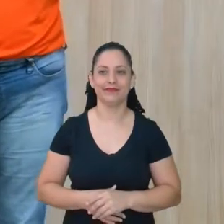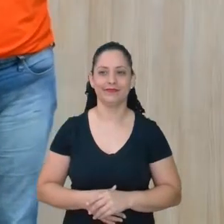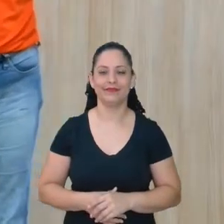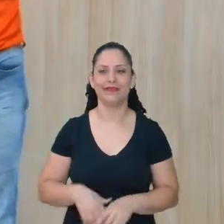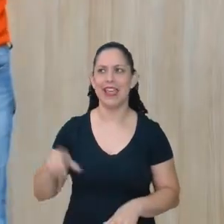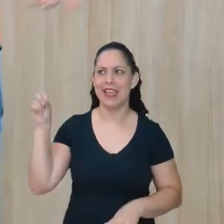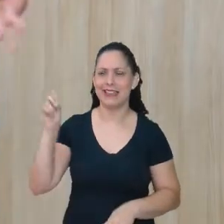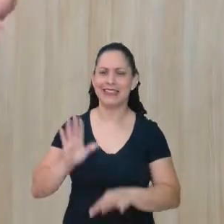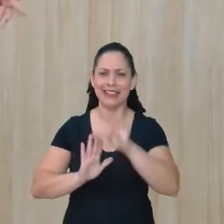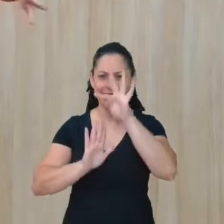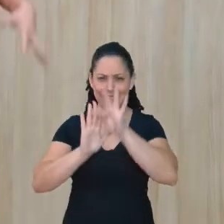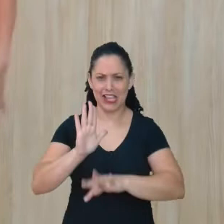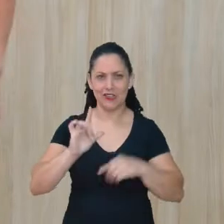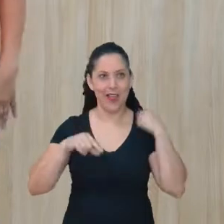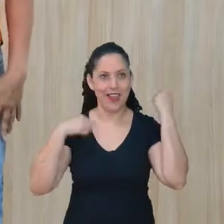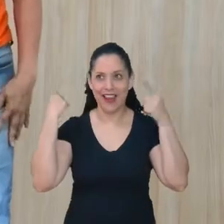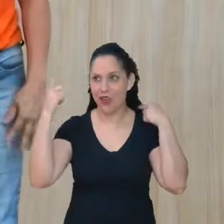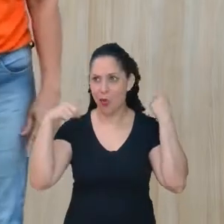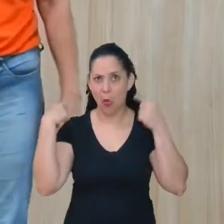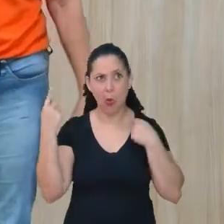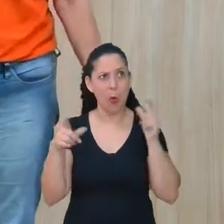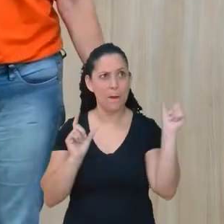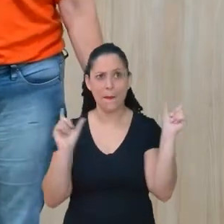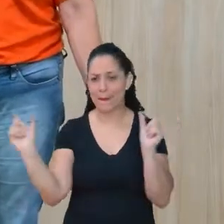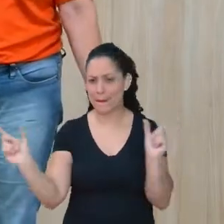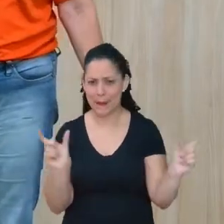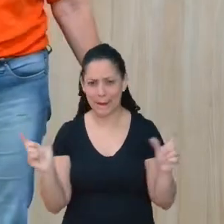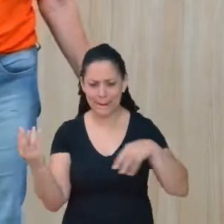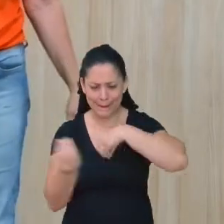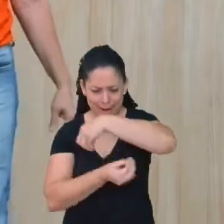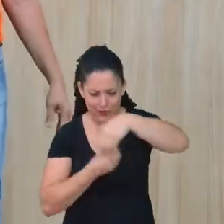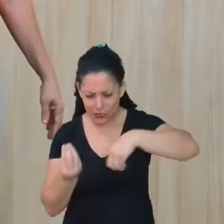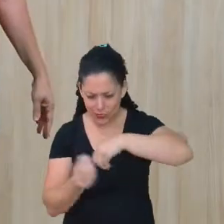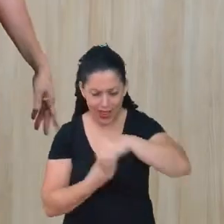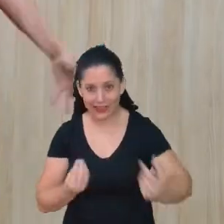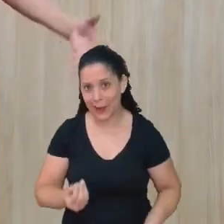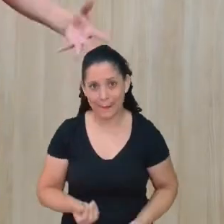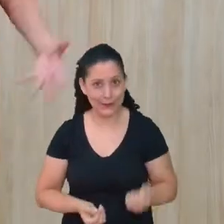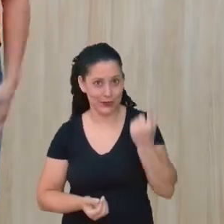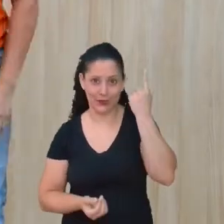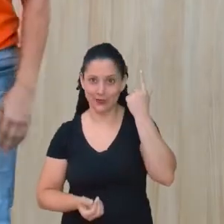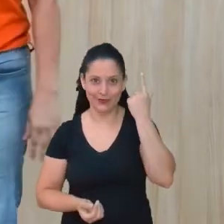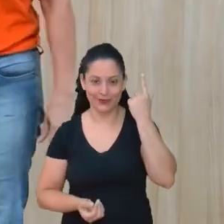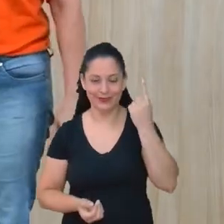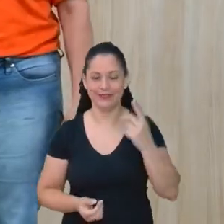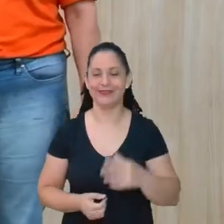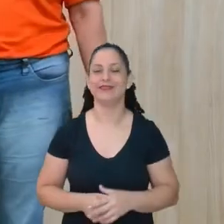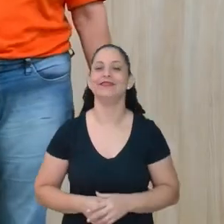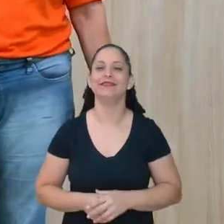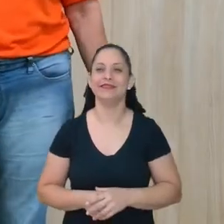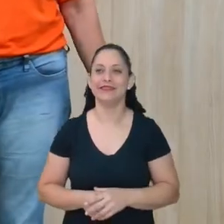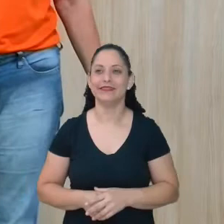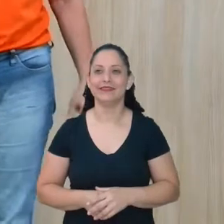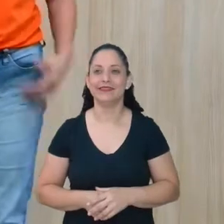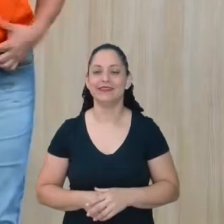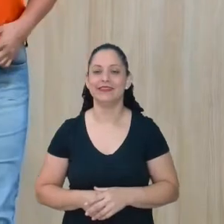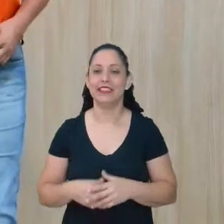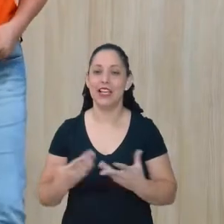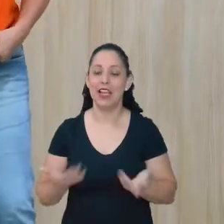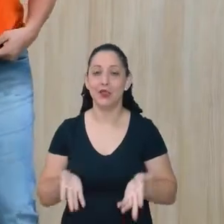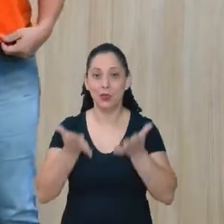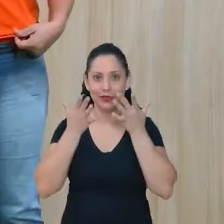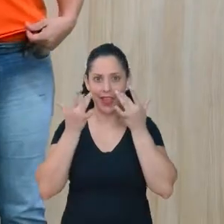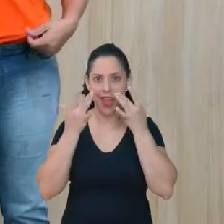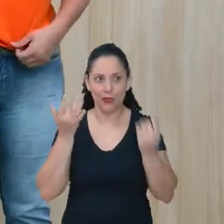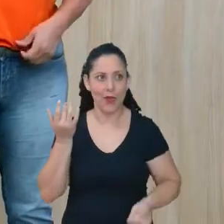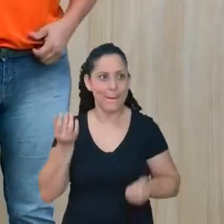Esse texto é muito louco. Fragmentário, extremamente absurdo. Não é? Por isso é que o teatro do absurdo